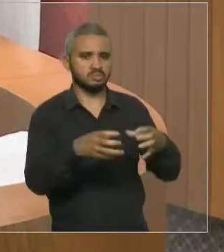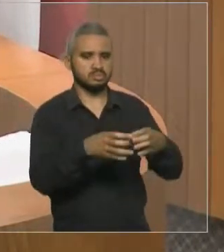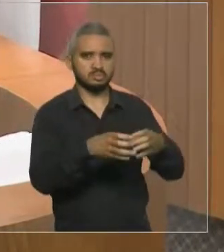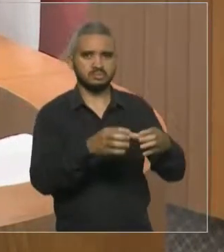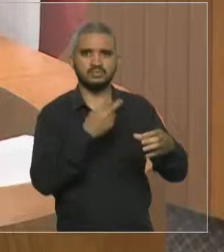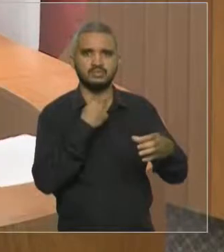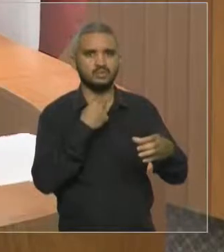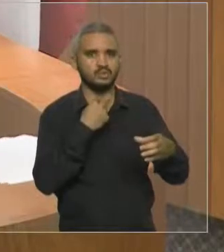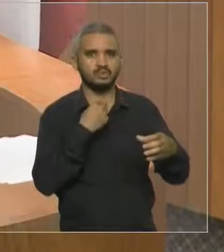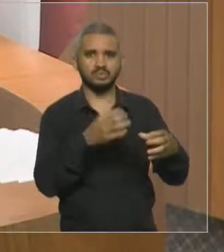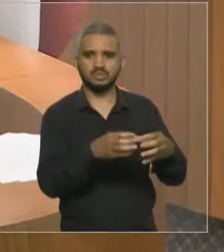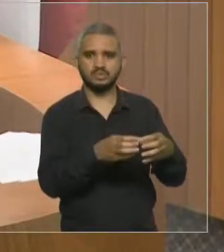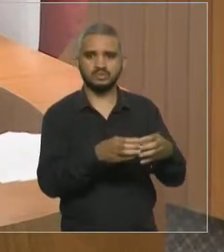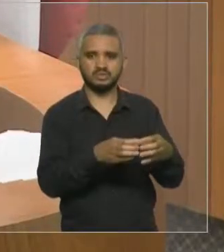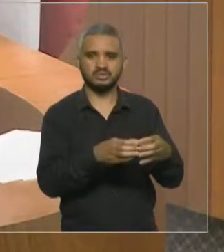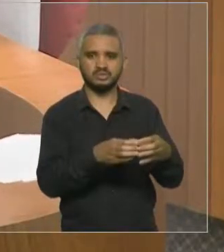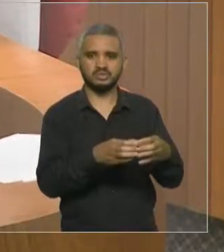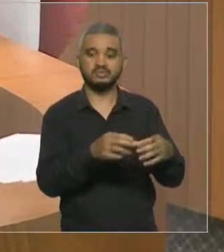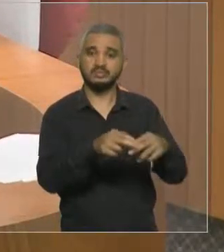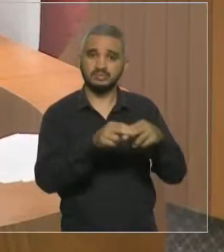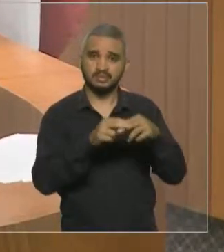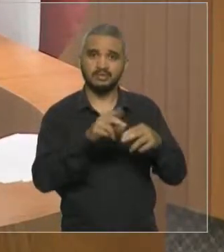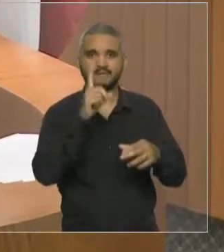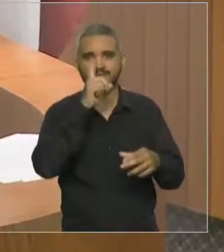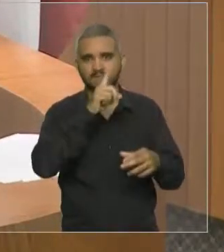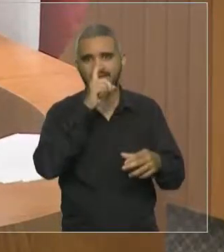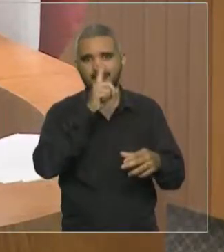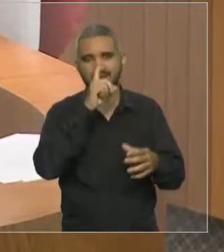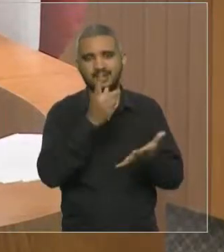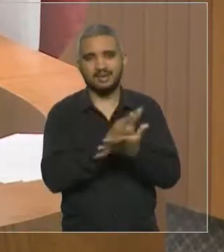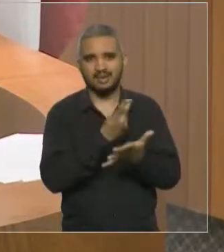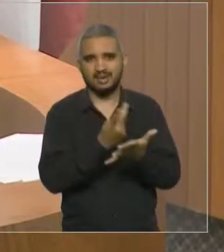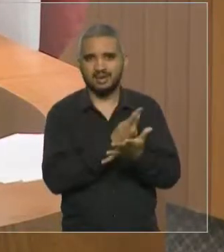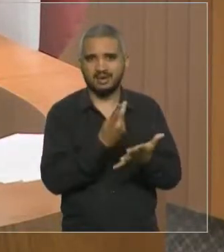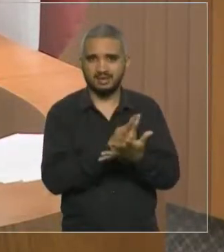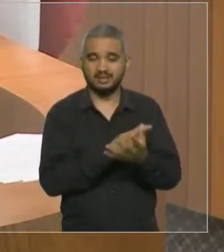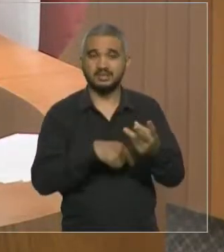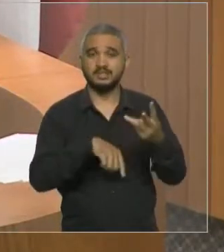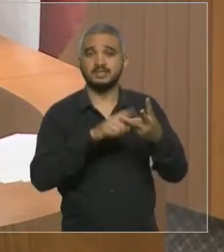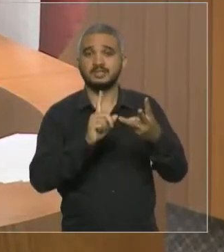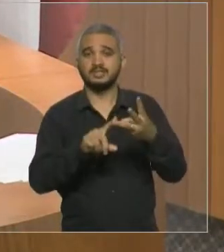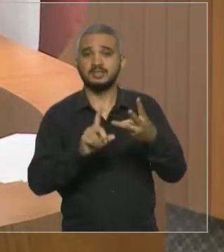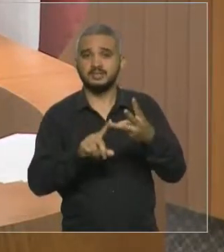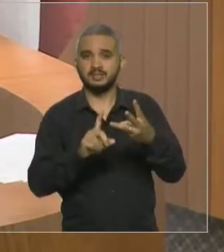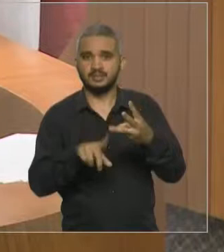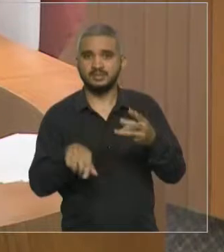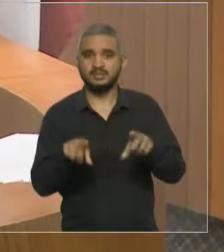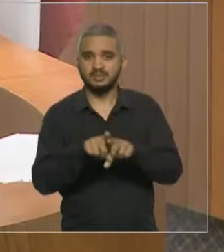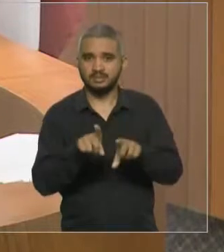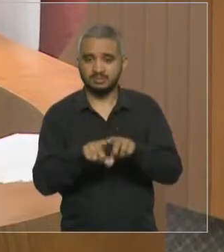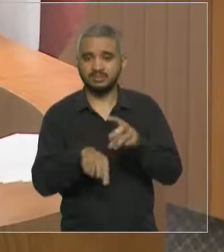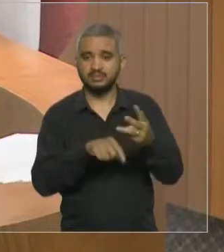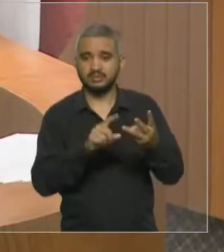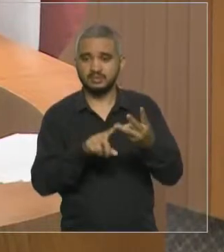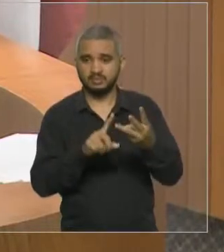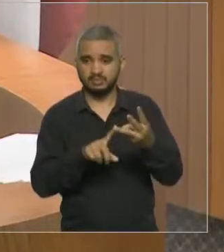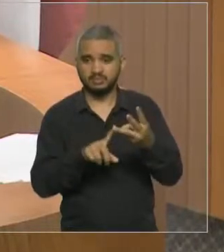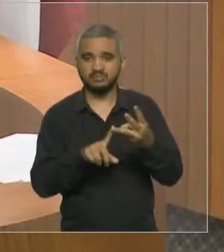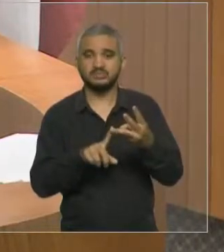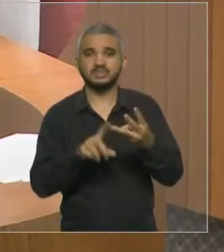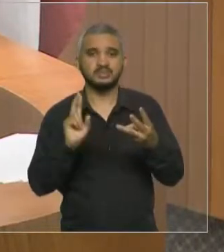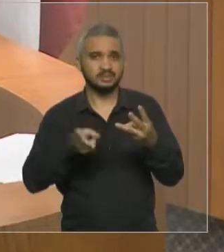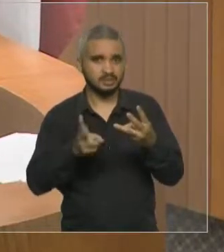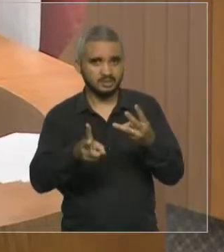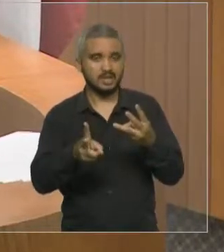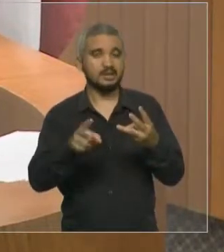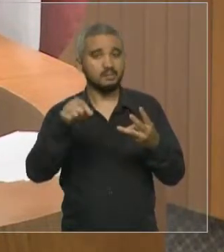que organiza política de saúde então foi outra falha que aconteceu e um outro problema que a gente tem sido recorrentemente lembrado